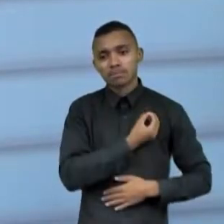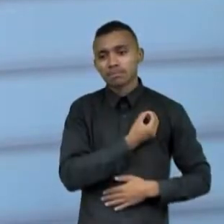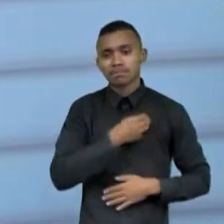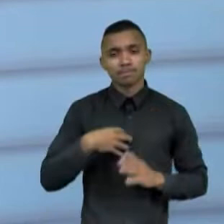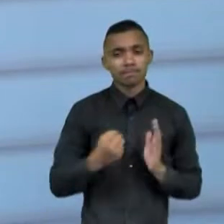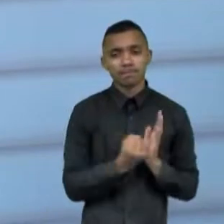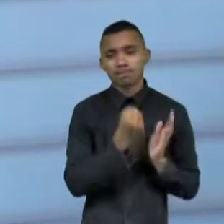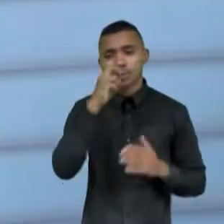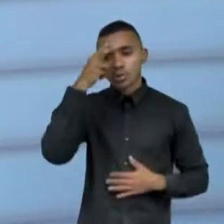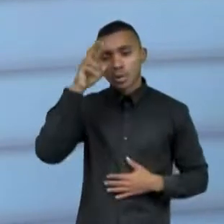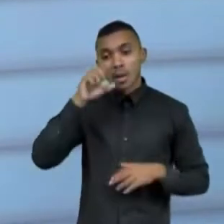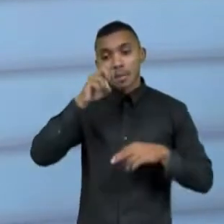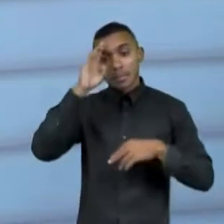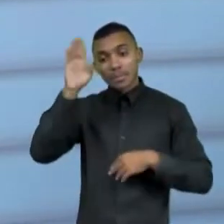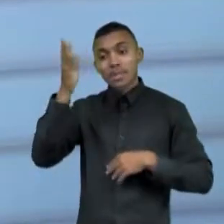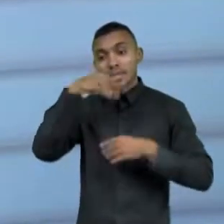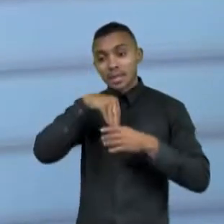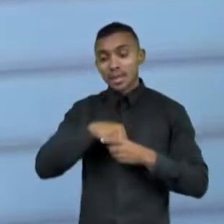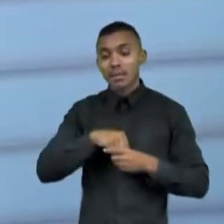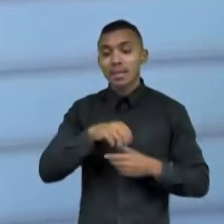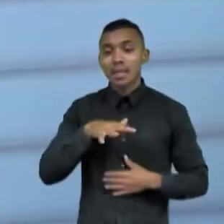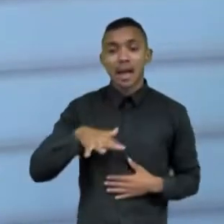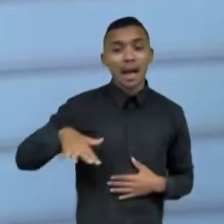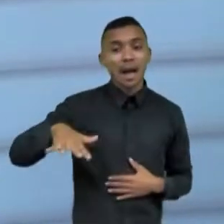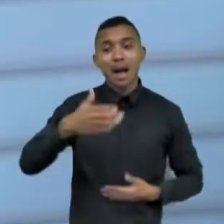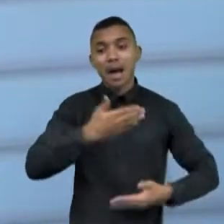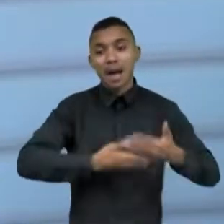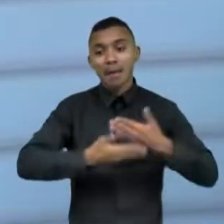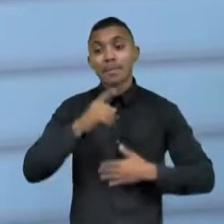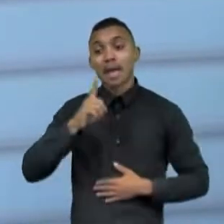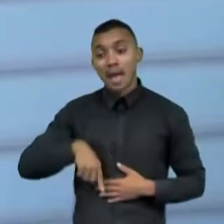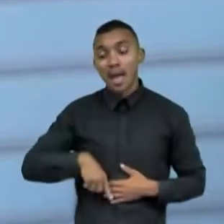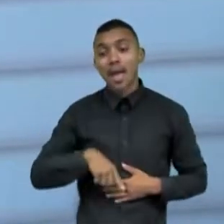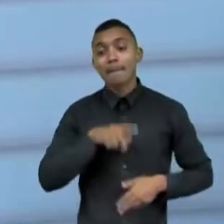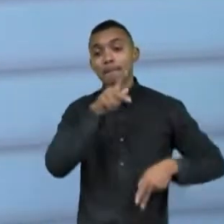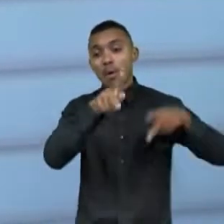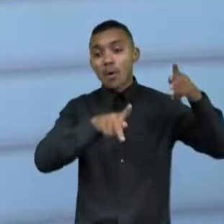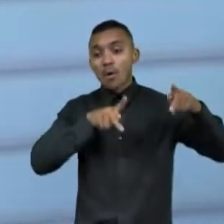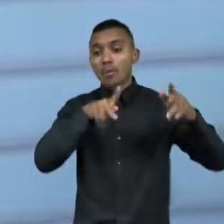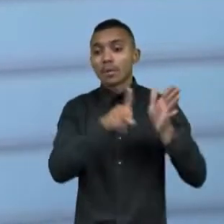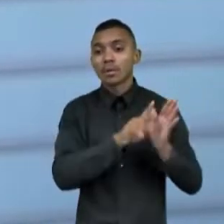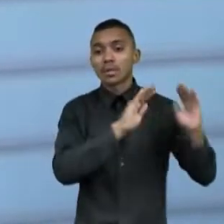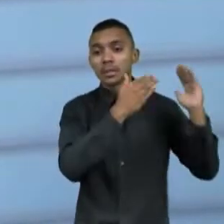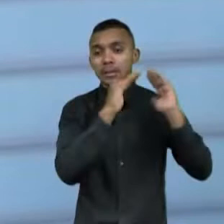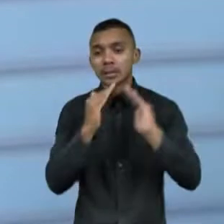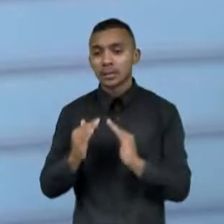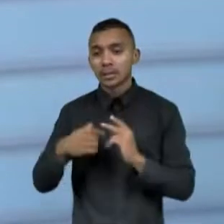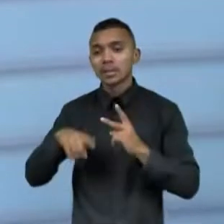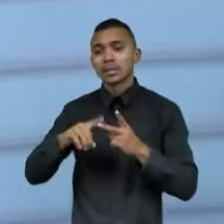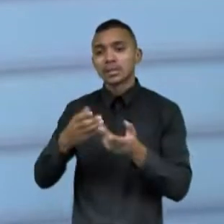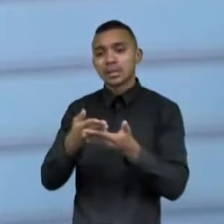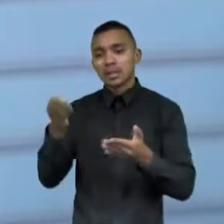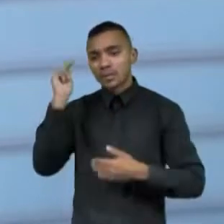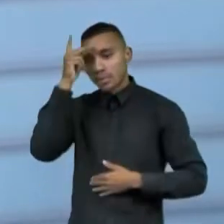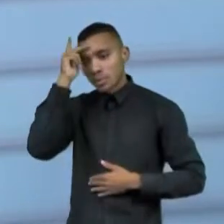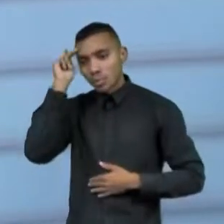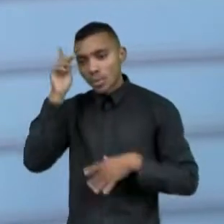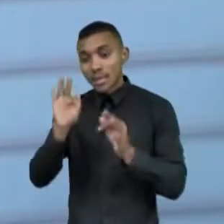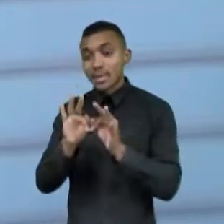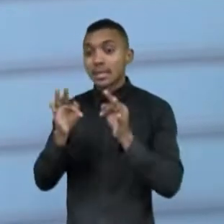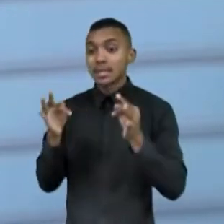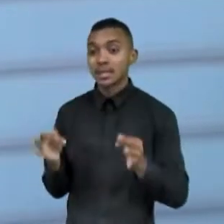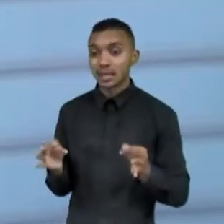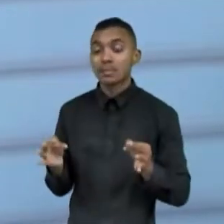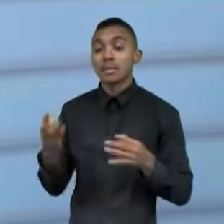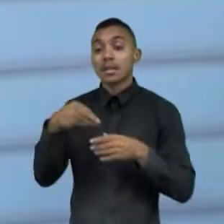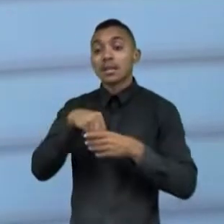né? Sobretudo os conflitos coletivos. Então, são populações das ocupações urbanas, povos tradicionais, povos originários aqui do